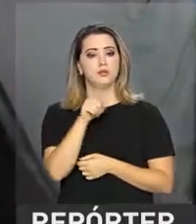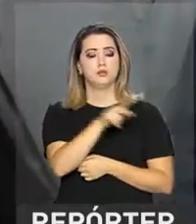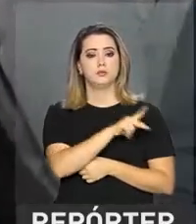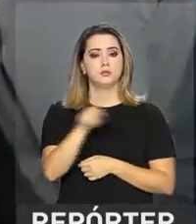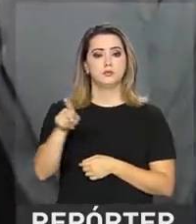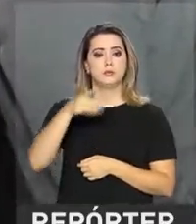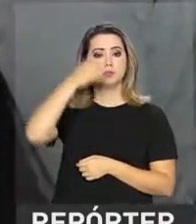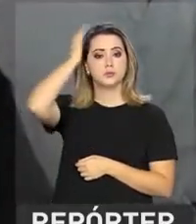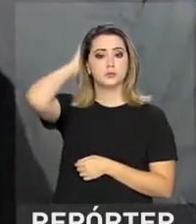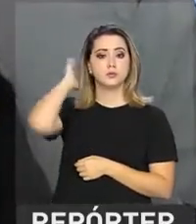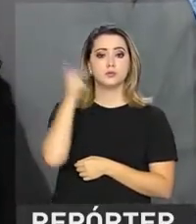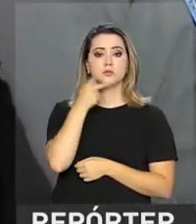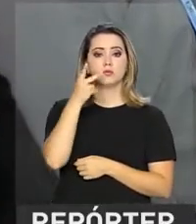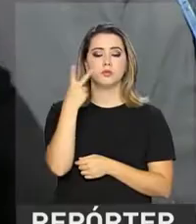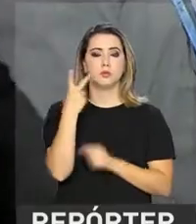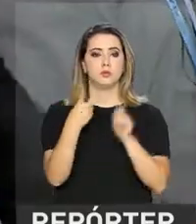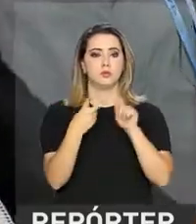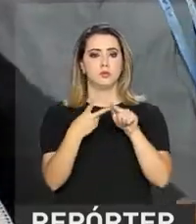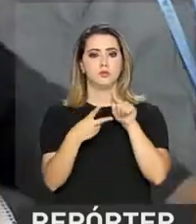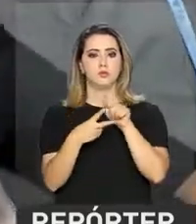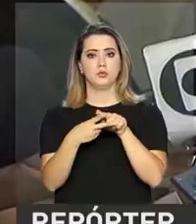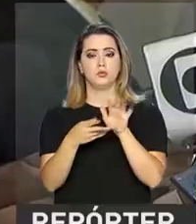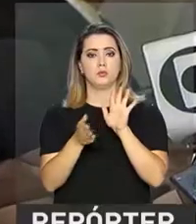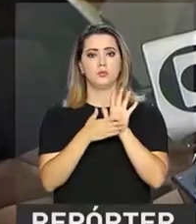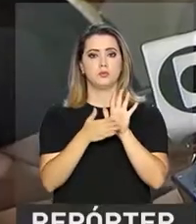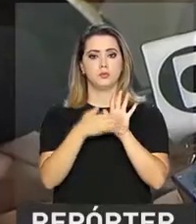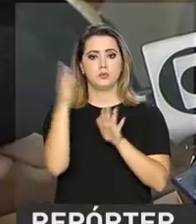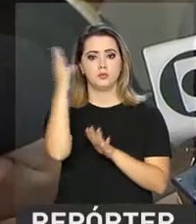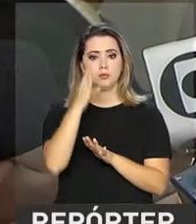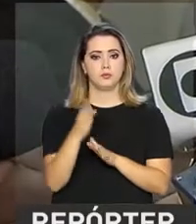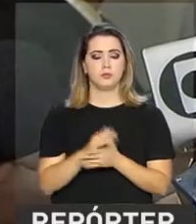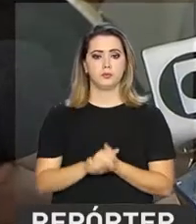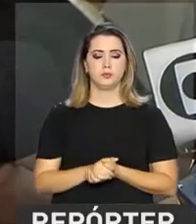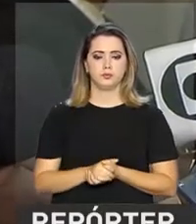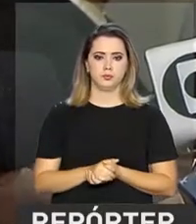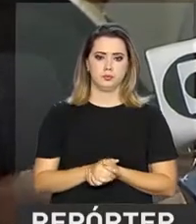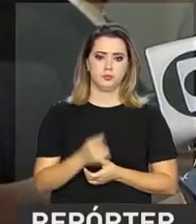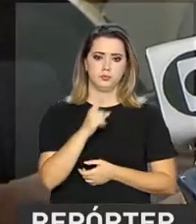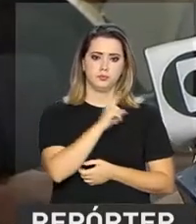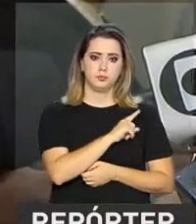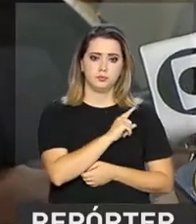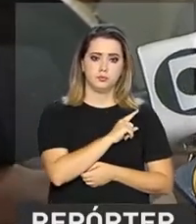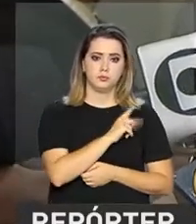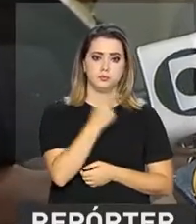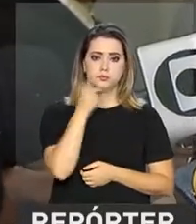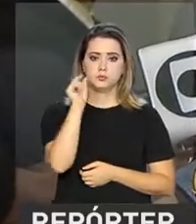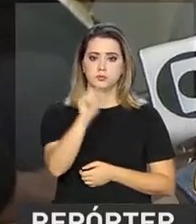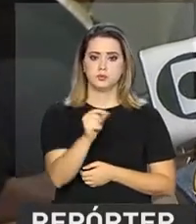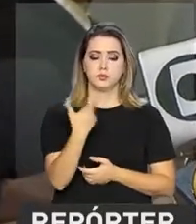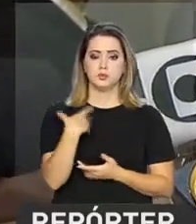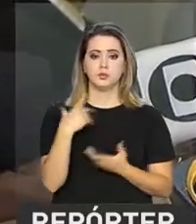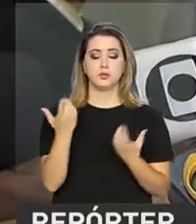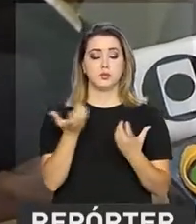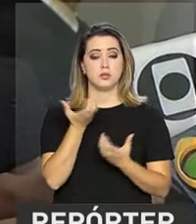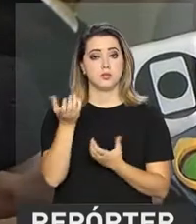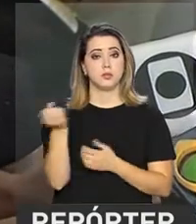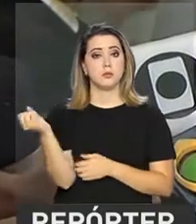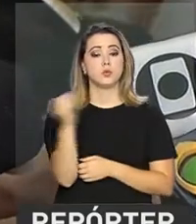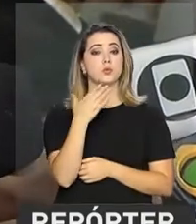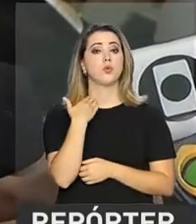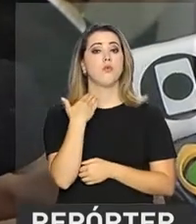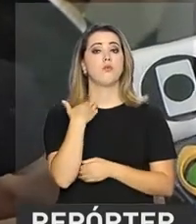Temer destacou duas propostas do Brasil. Pleiteei algo que já estamos trabalhando, que é uma filial do novo Banco